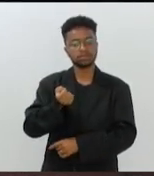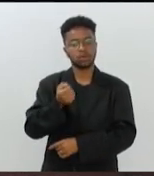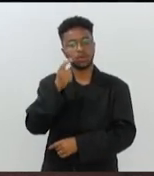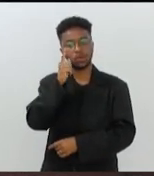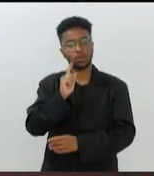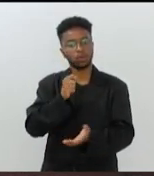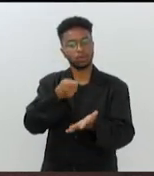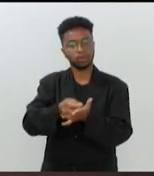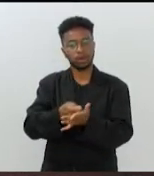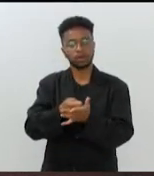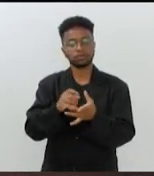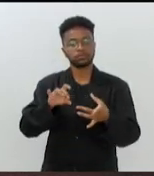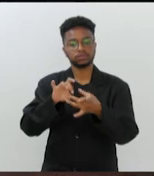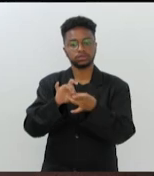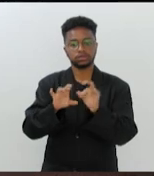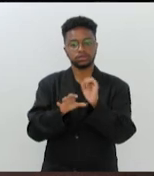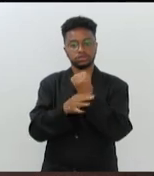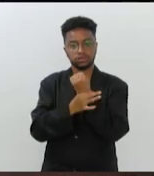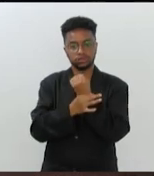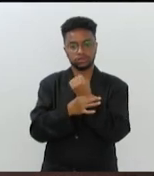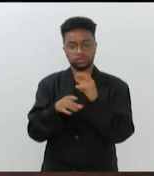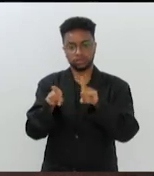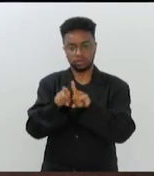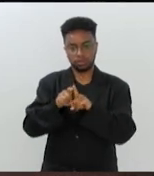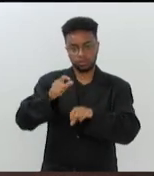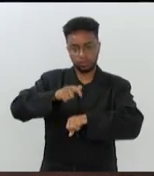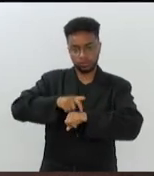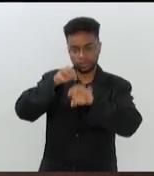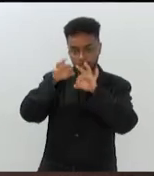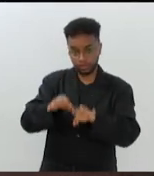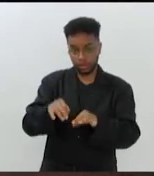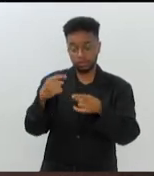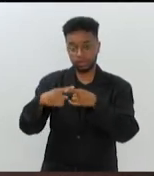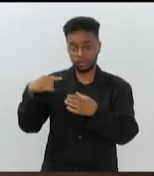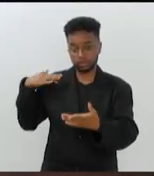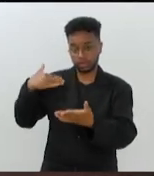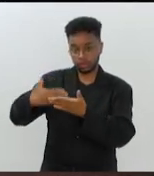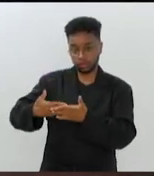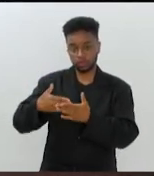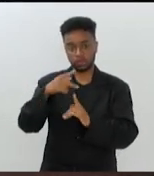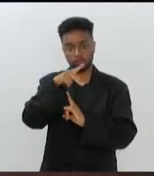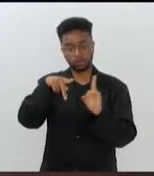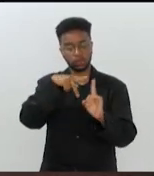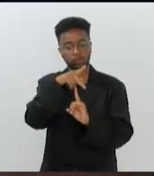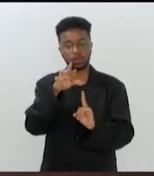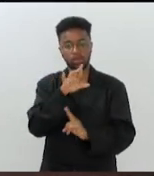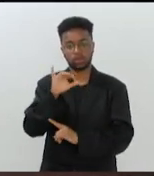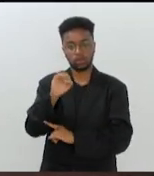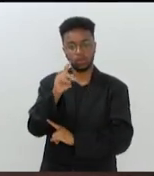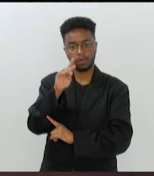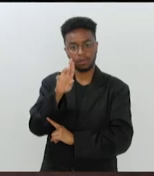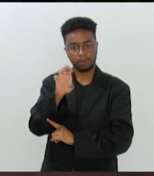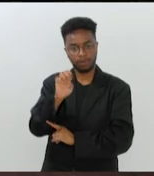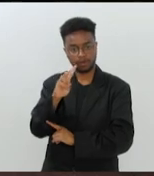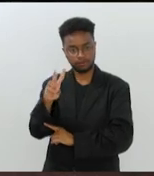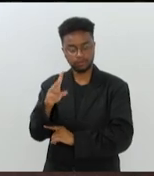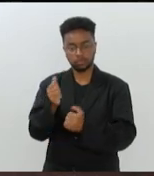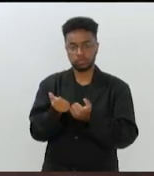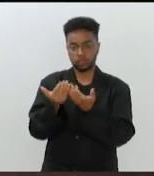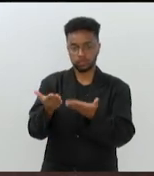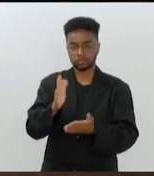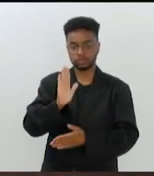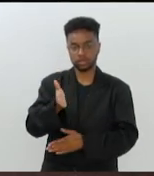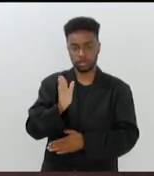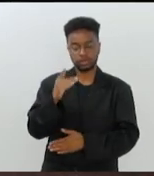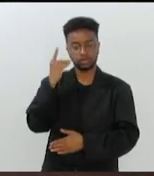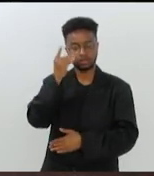pagos com segurança e pontualidade. Essa trajetória do nosso Rio Previdência, já dou uma parte para o nosso querido